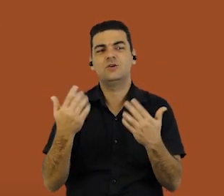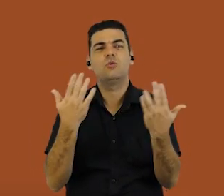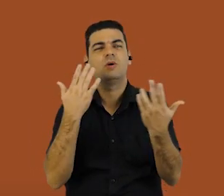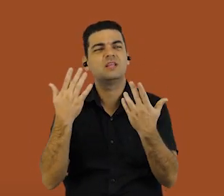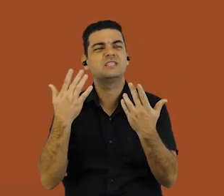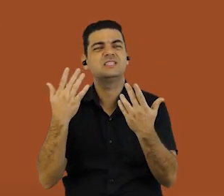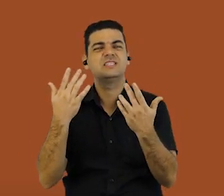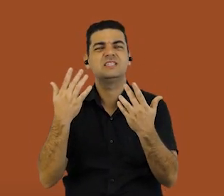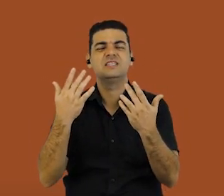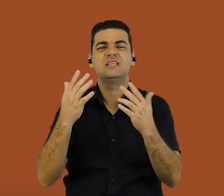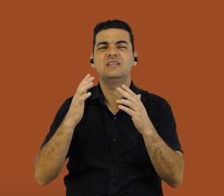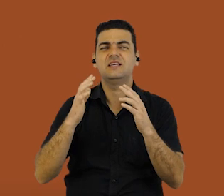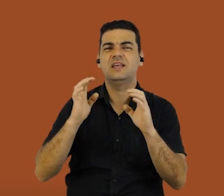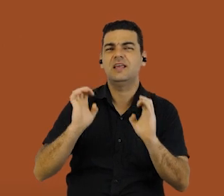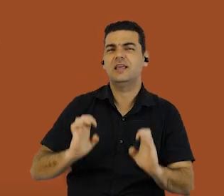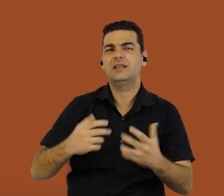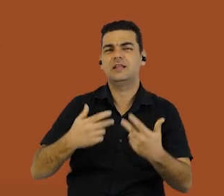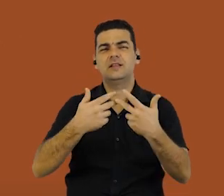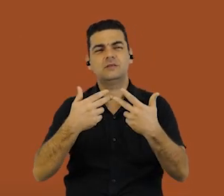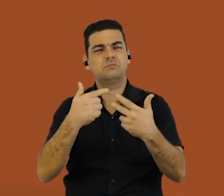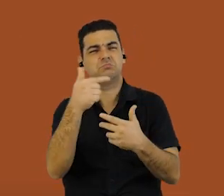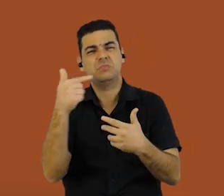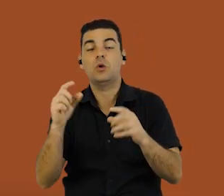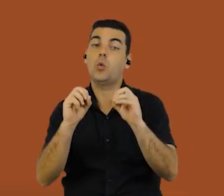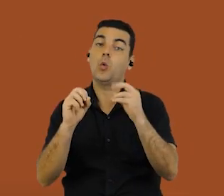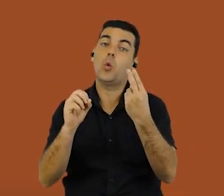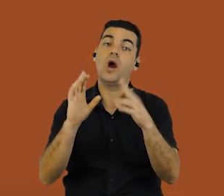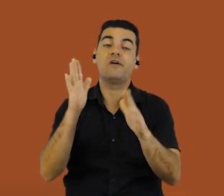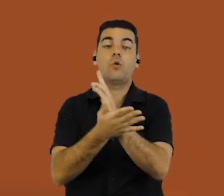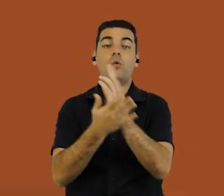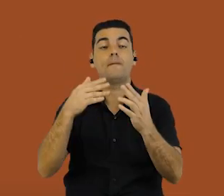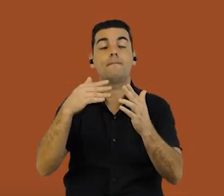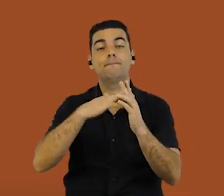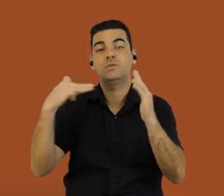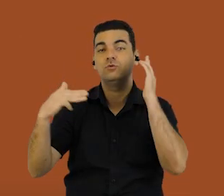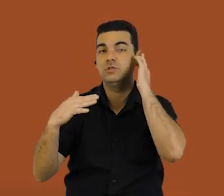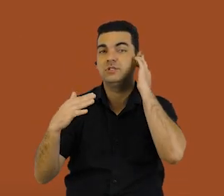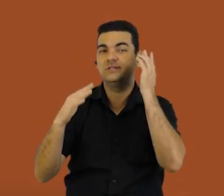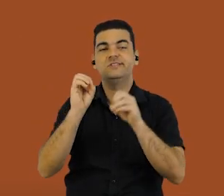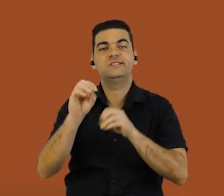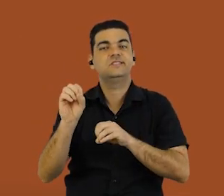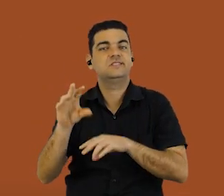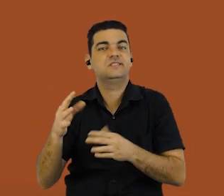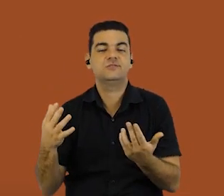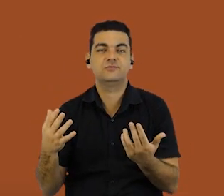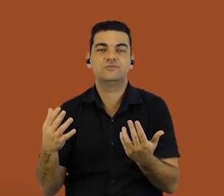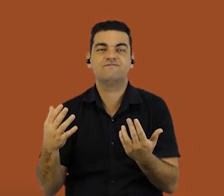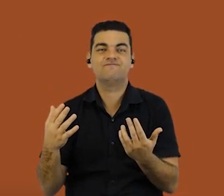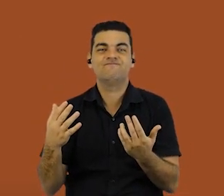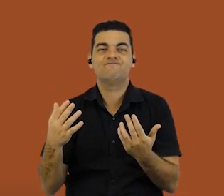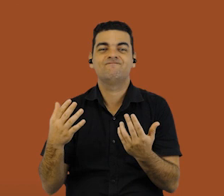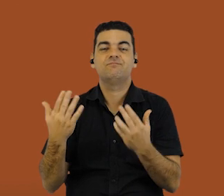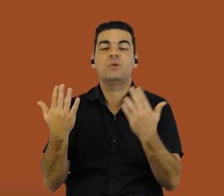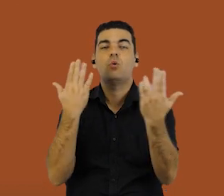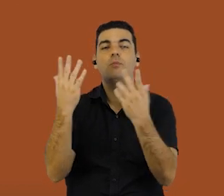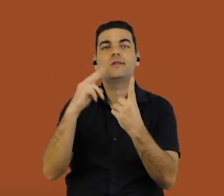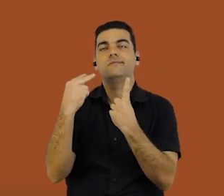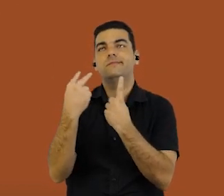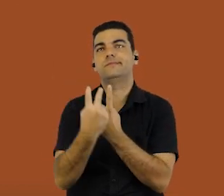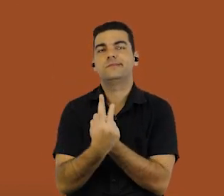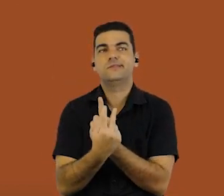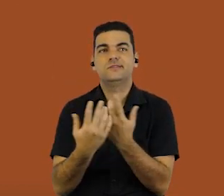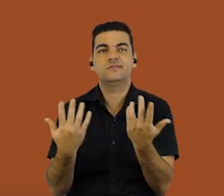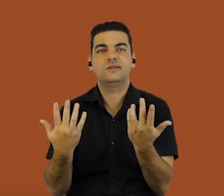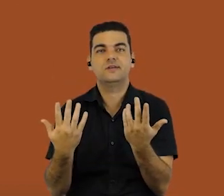relações étnico-raciais, nem disciplinas voltadas para metodologias. Numa